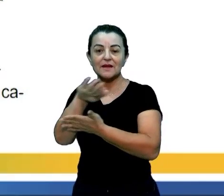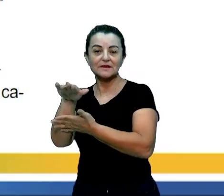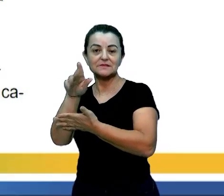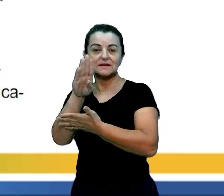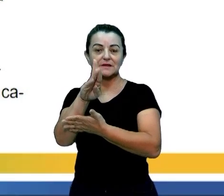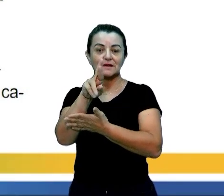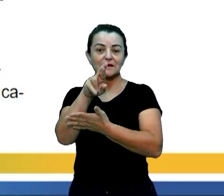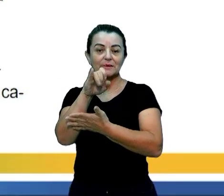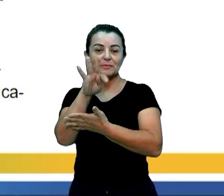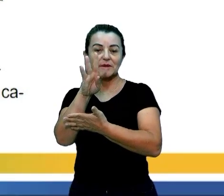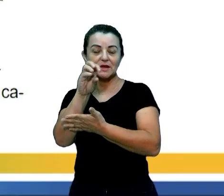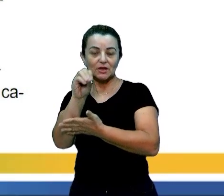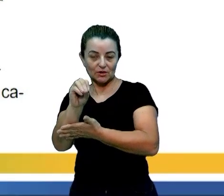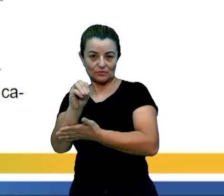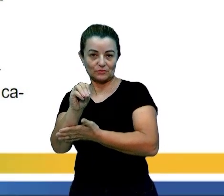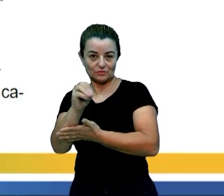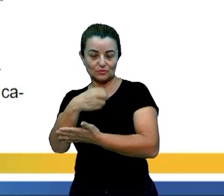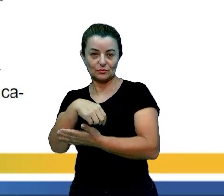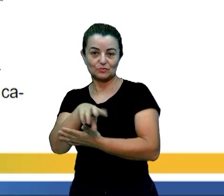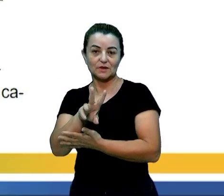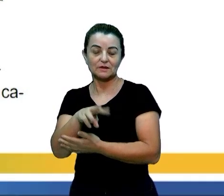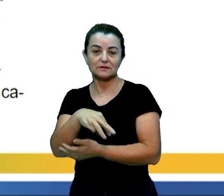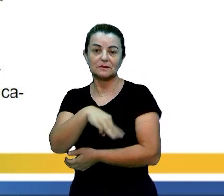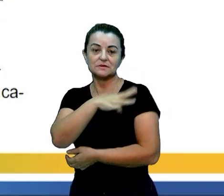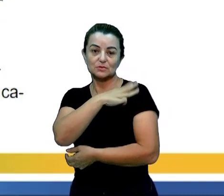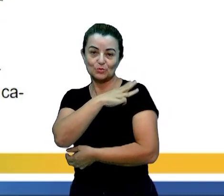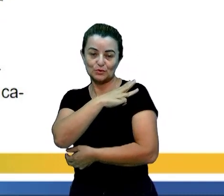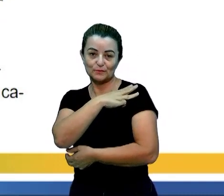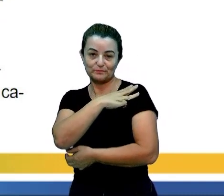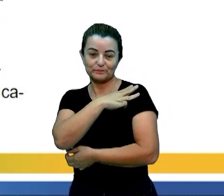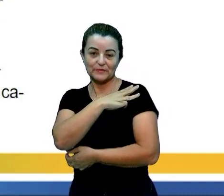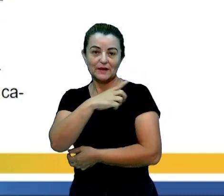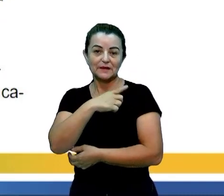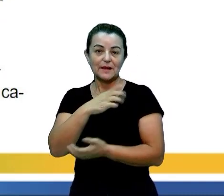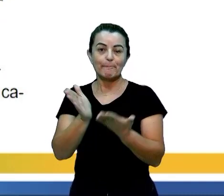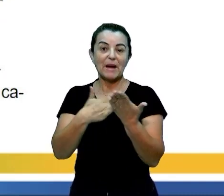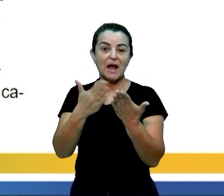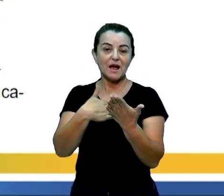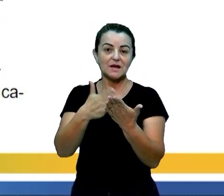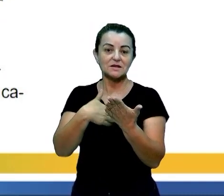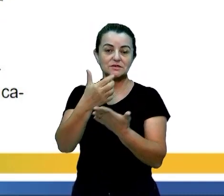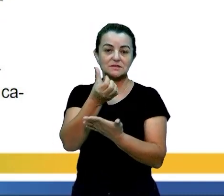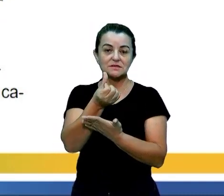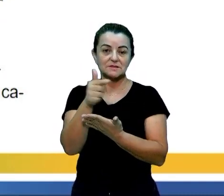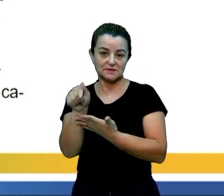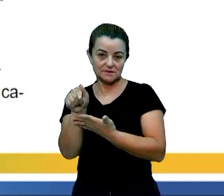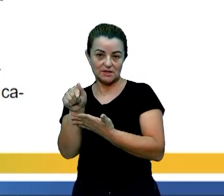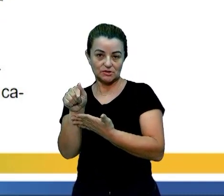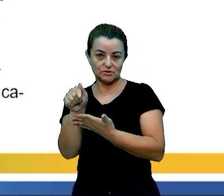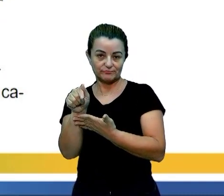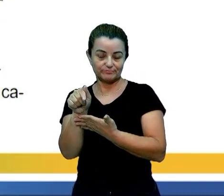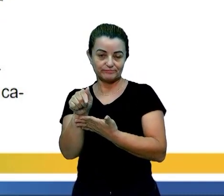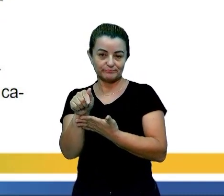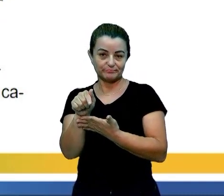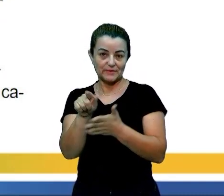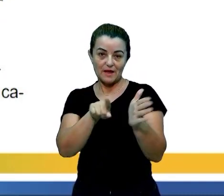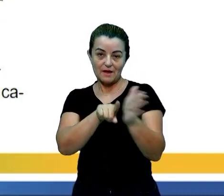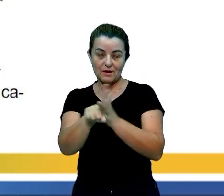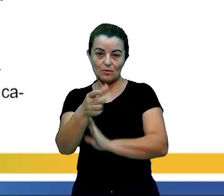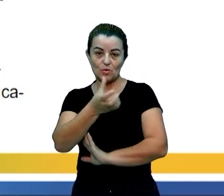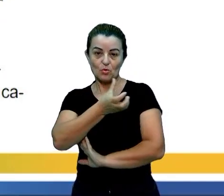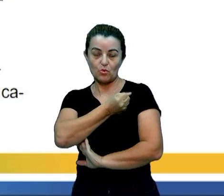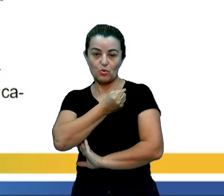Ciências Humanas do segundo ano, está lá na página 67 e ela nos diz o seguinte, questão 4. A